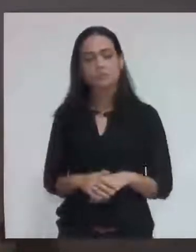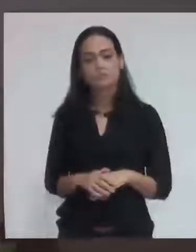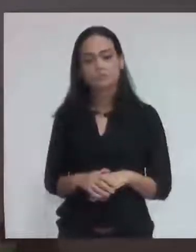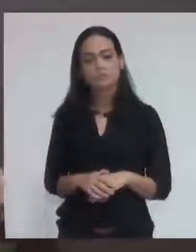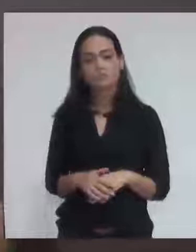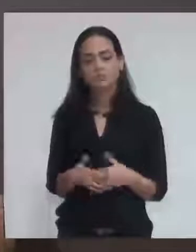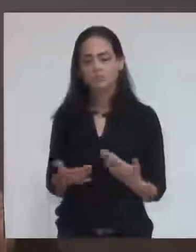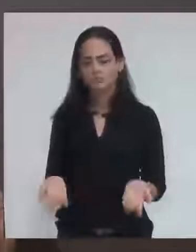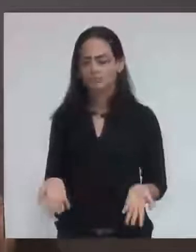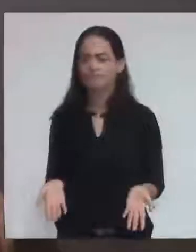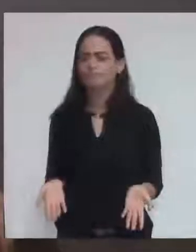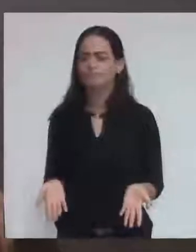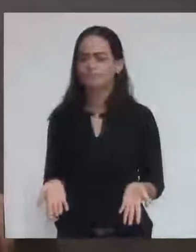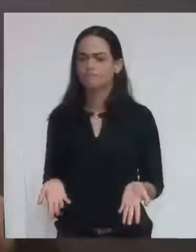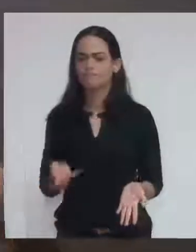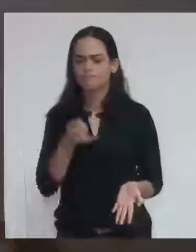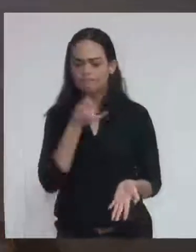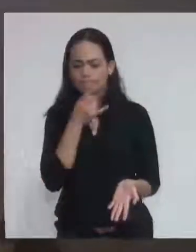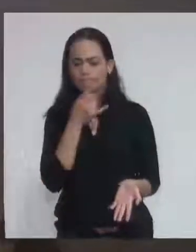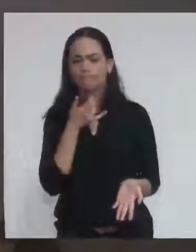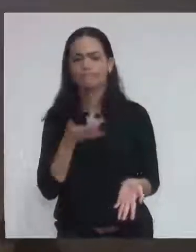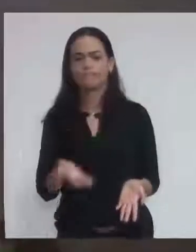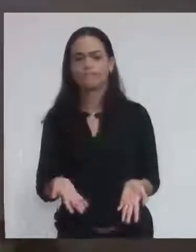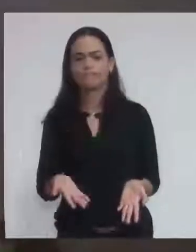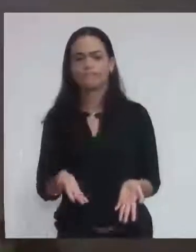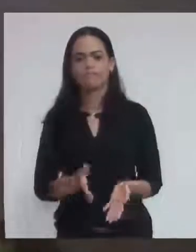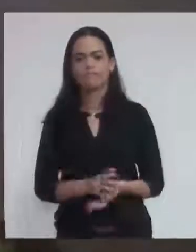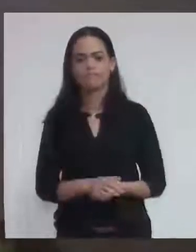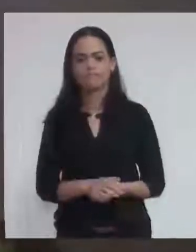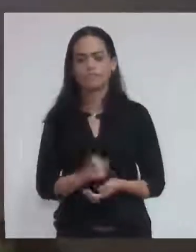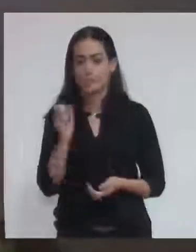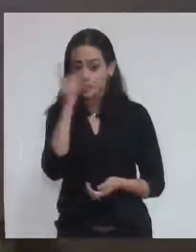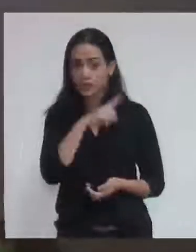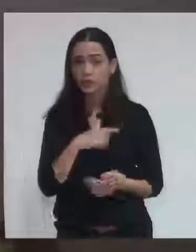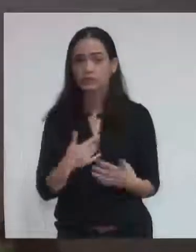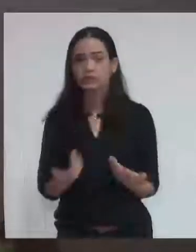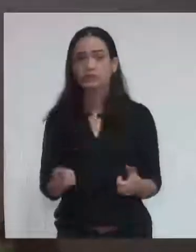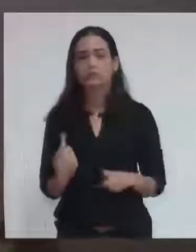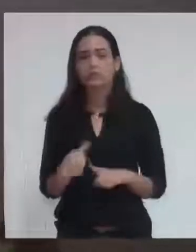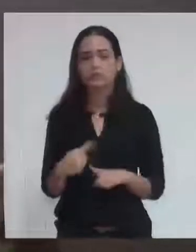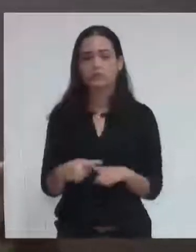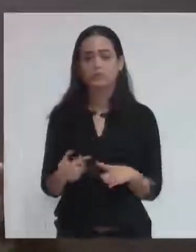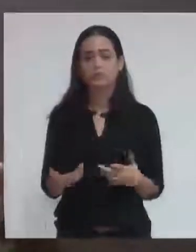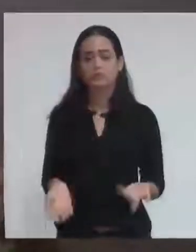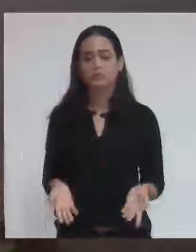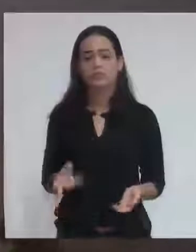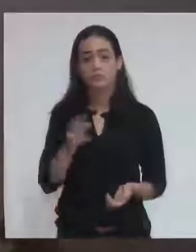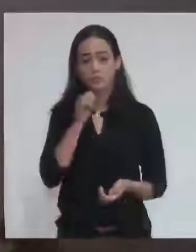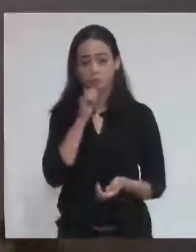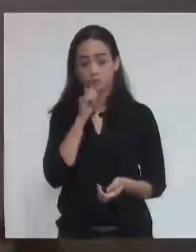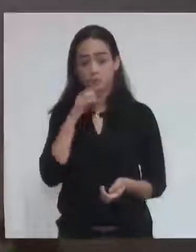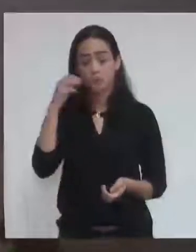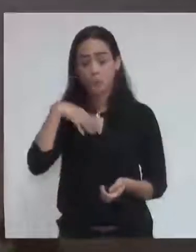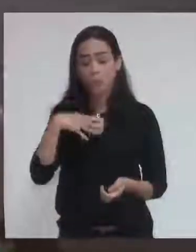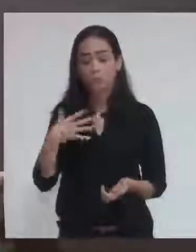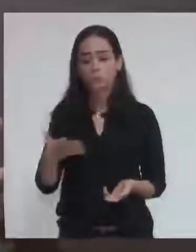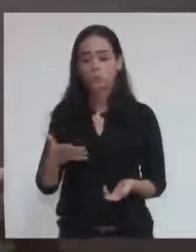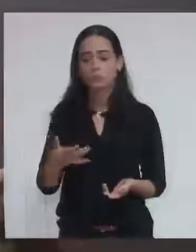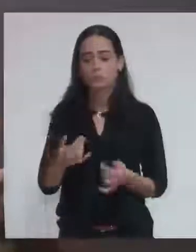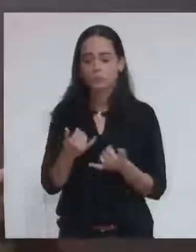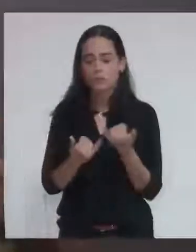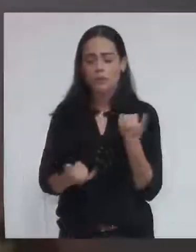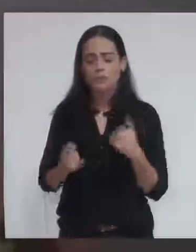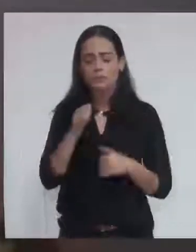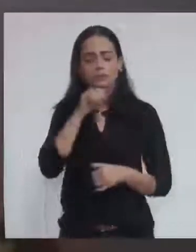caminho covarde. Por que covarde? Porque a partir do momento que você trata o seu funcionário com